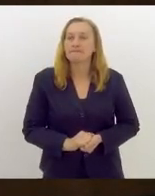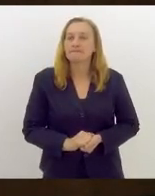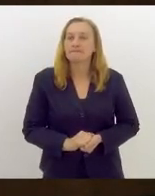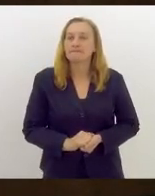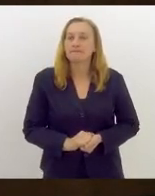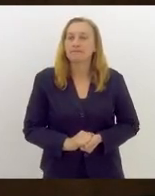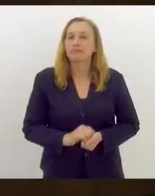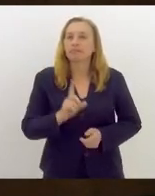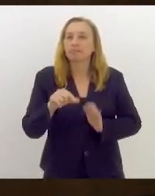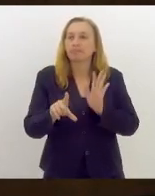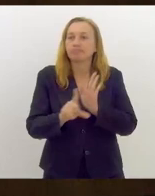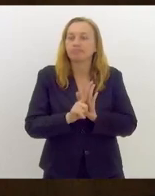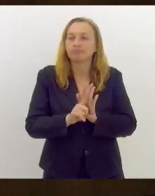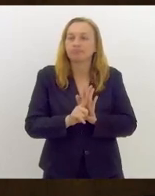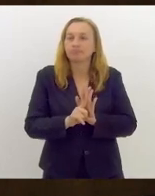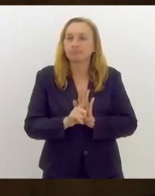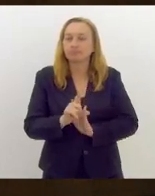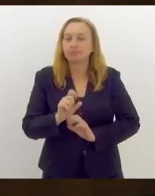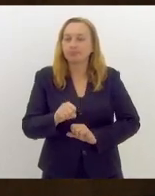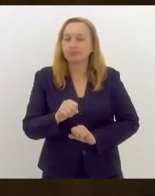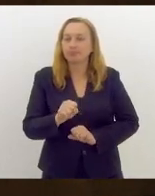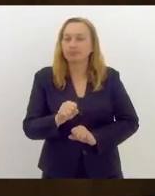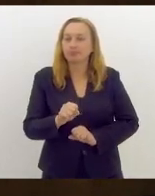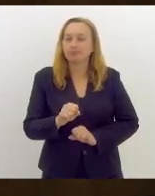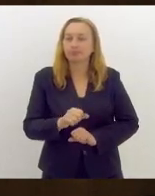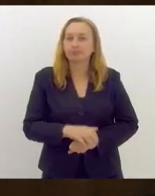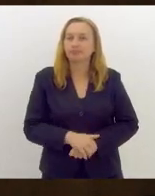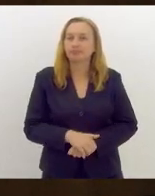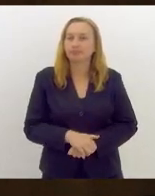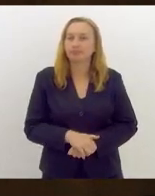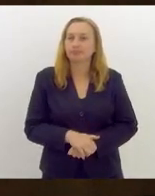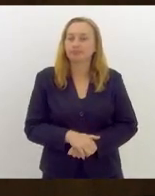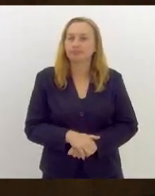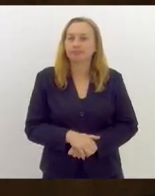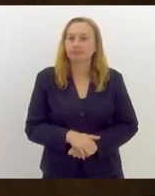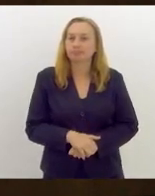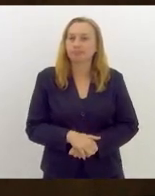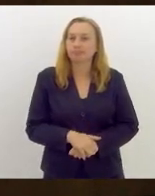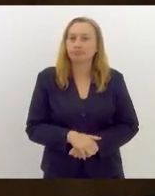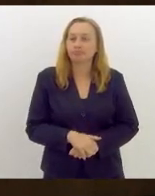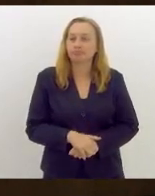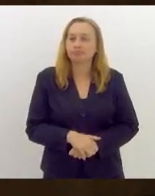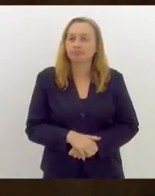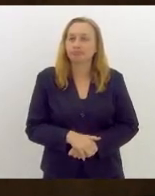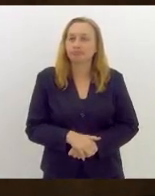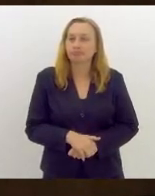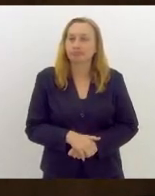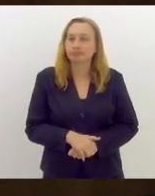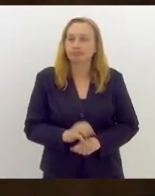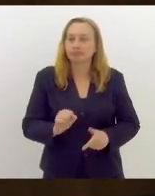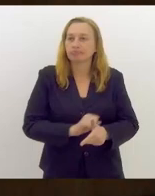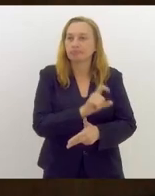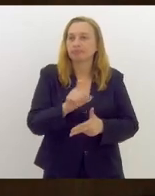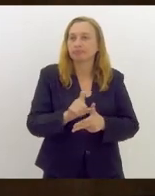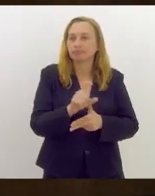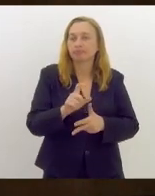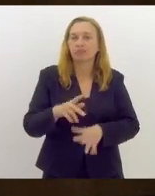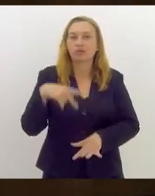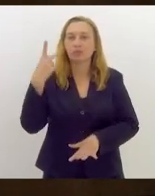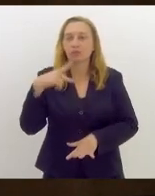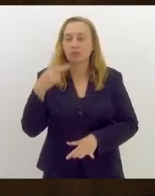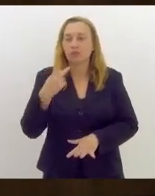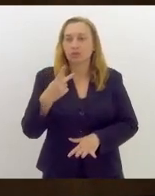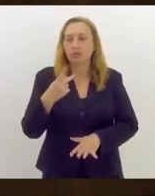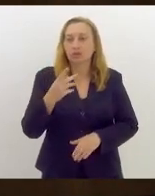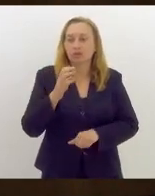é uma legislação existente que diz respeito ao órgão gestor Executor da política estadual de